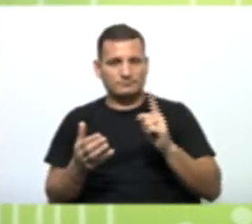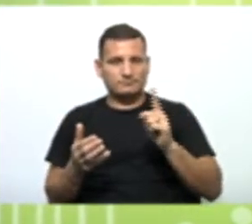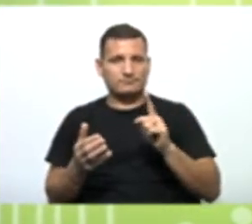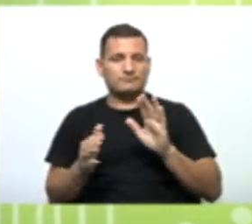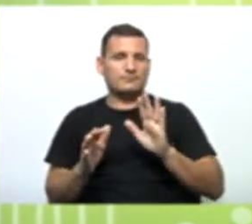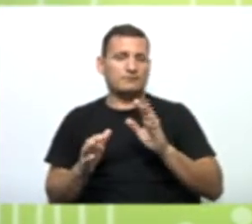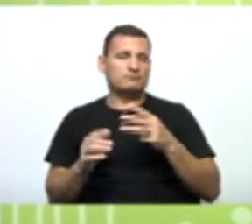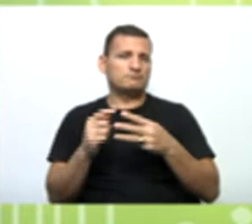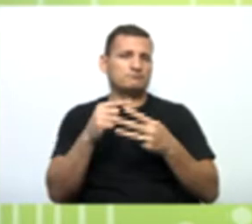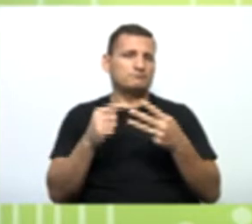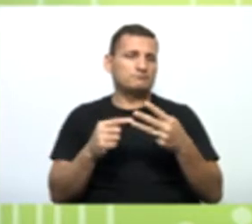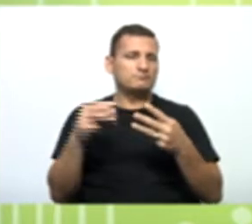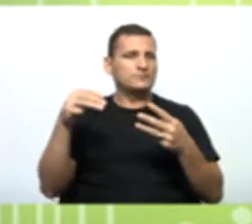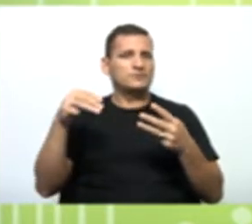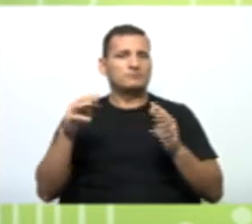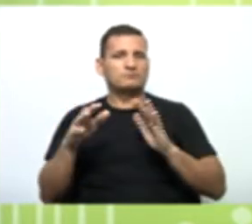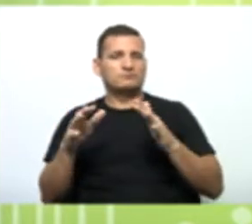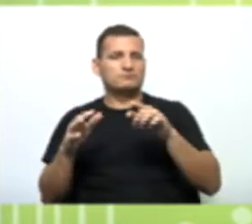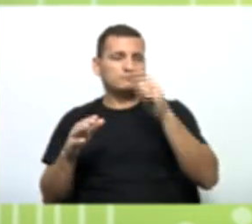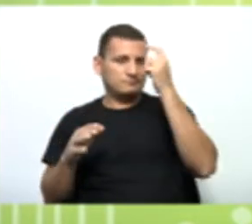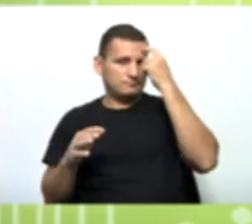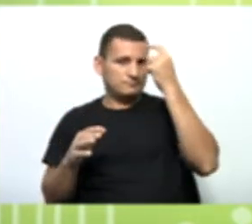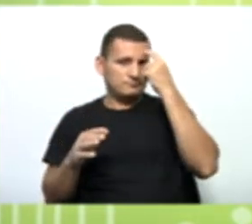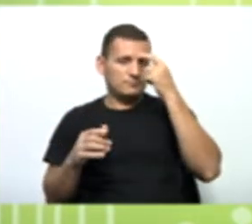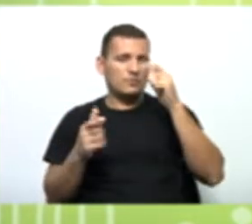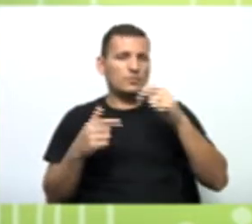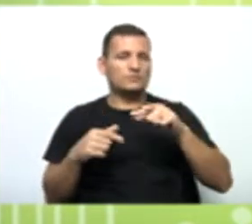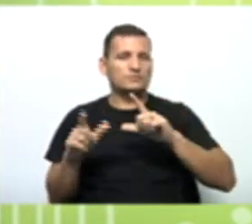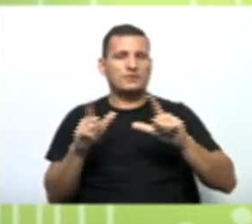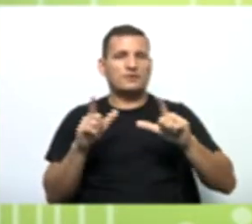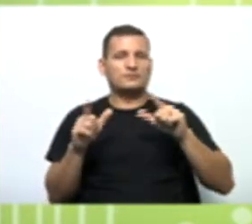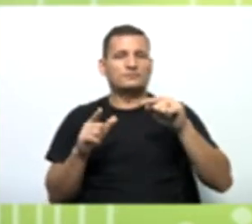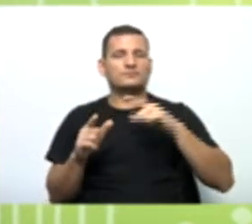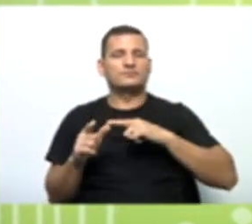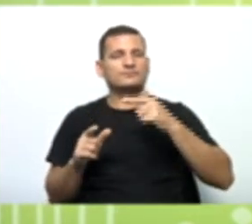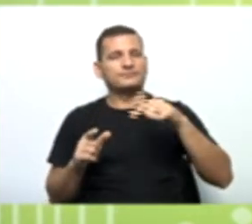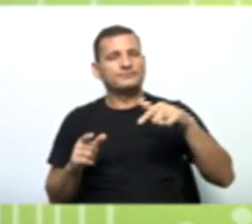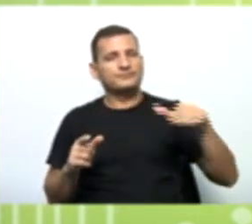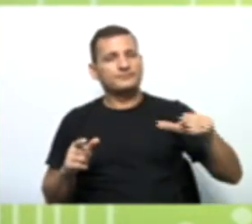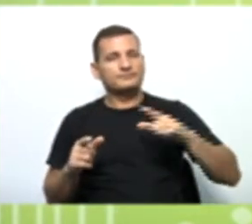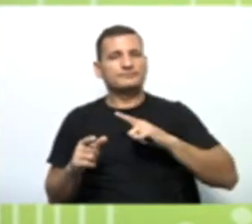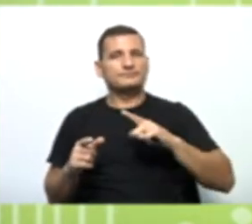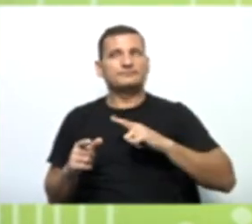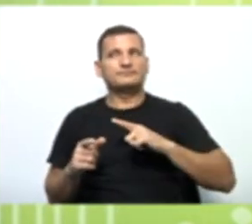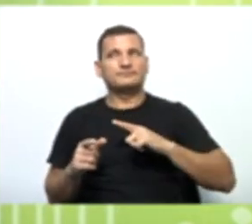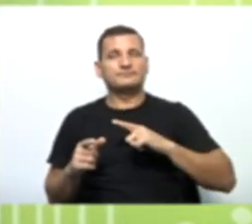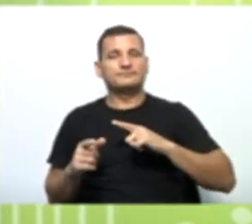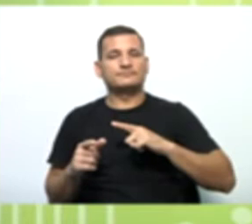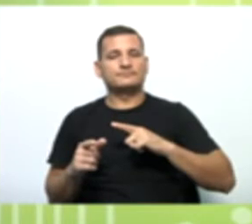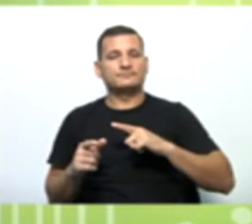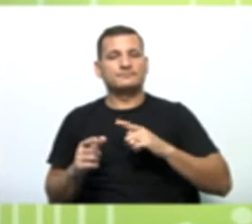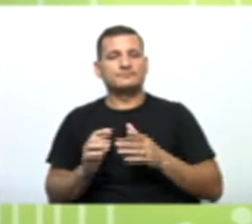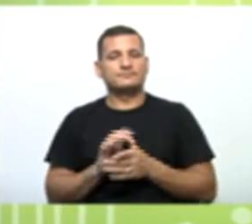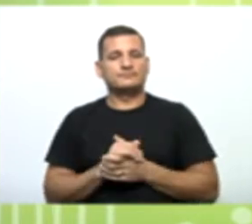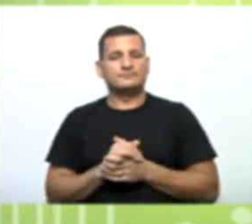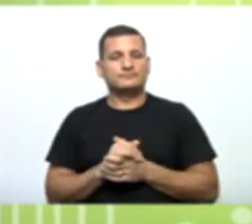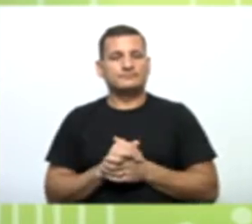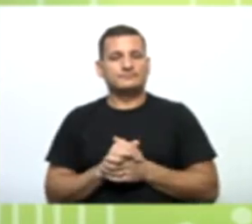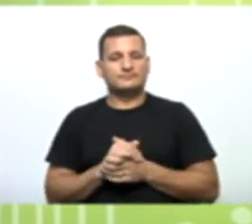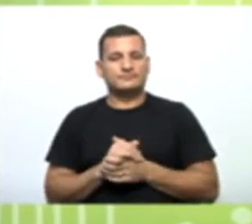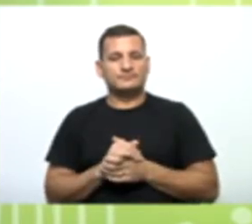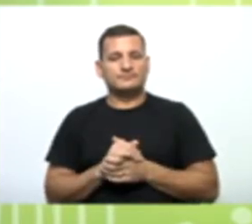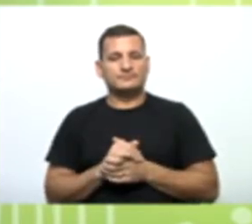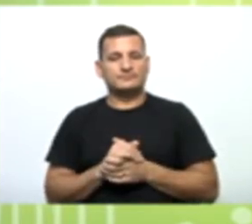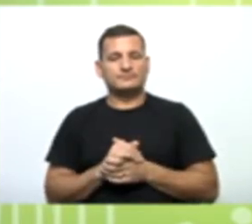minutos para vocês, mas assim, aonde que tem uma repetição? Desde o primeiro slide até o slide atual,